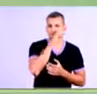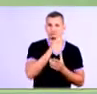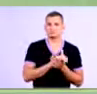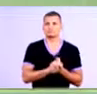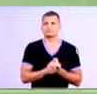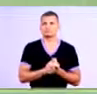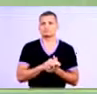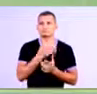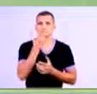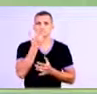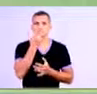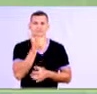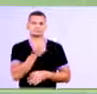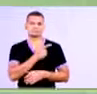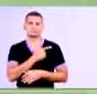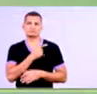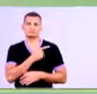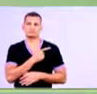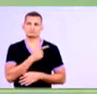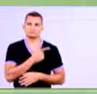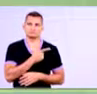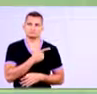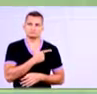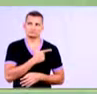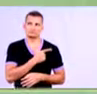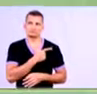cores frias. A gente viu